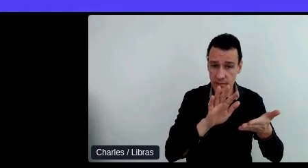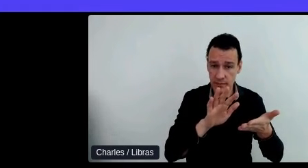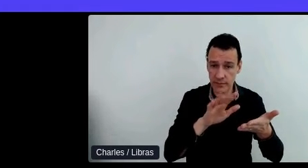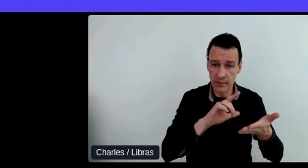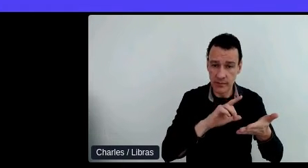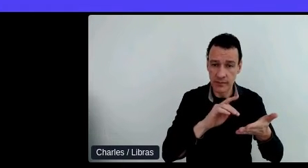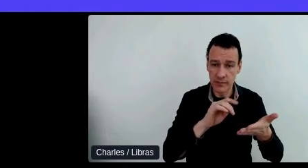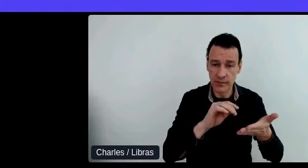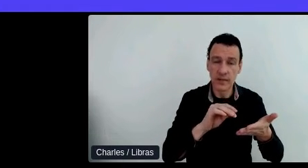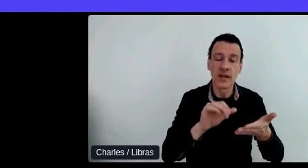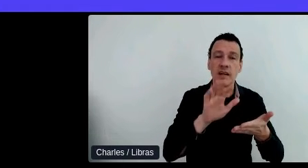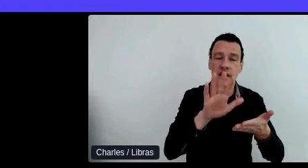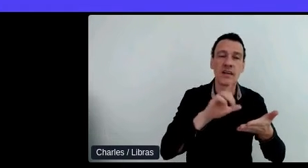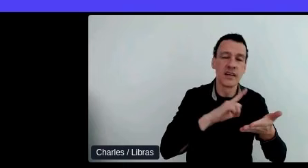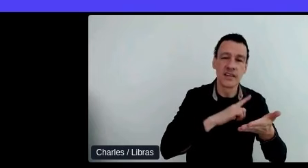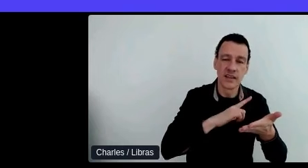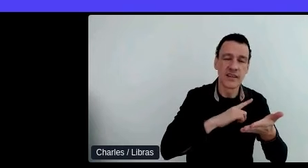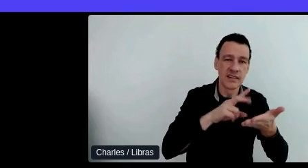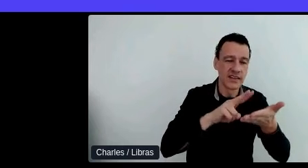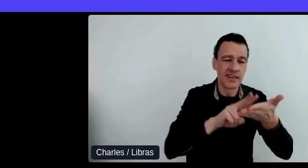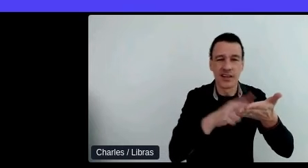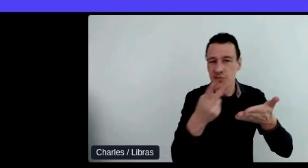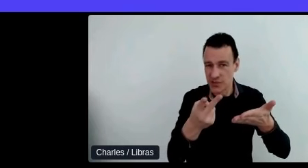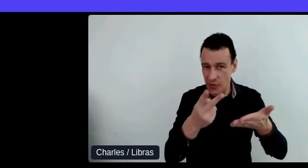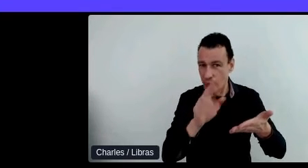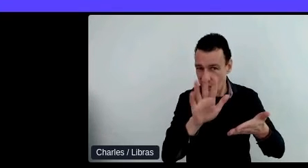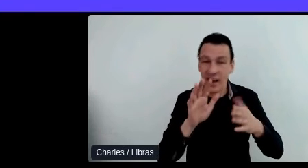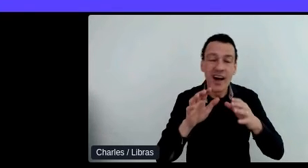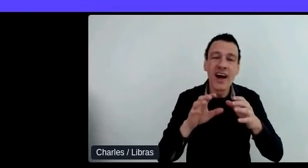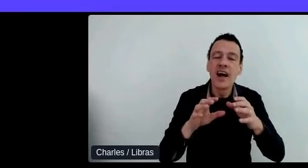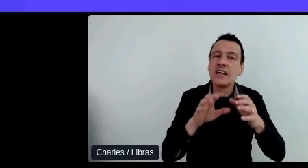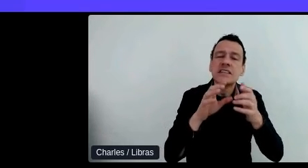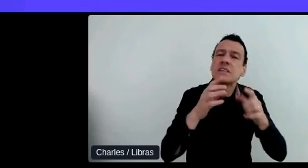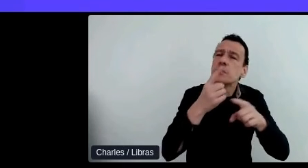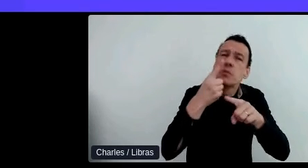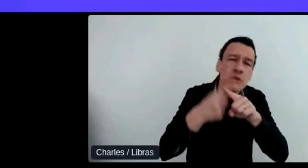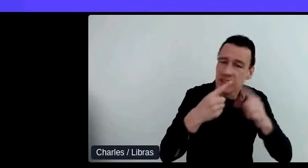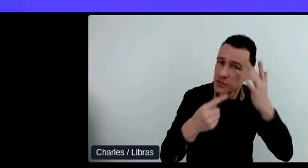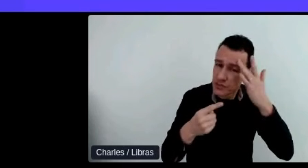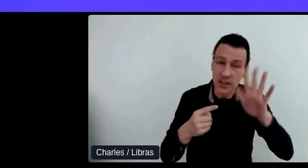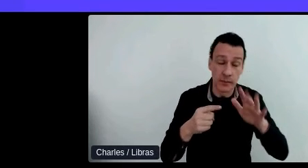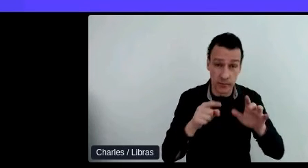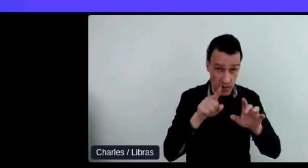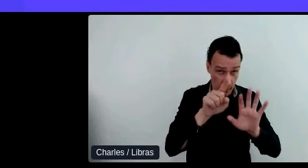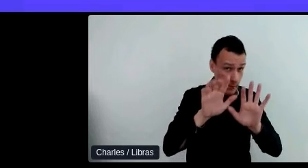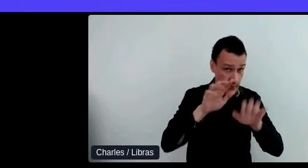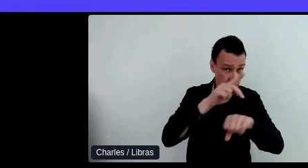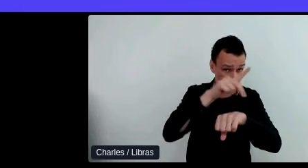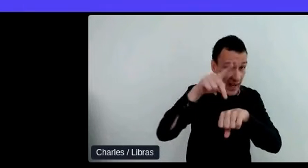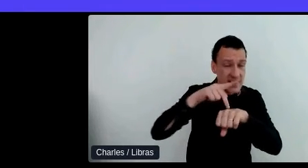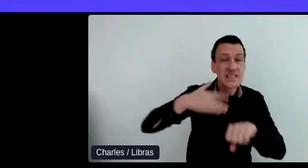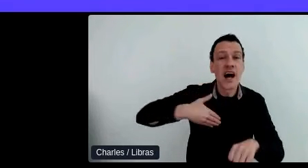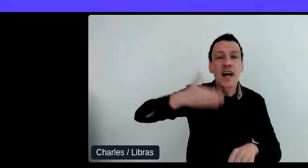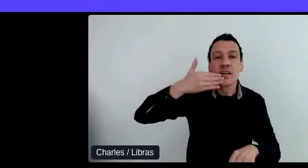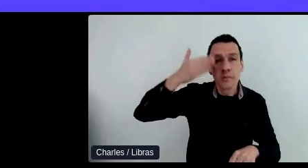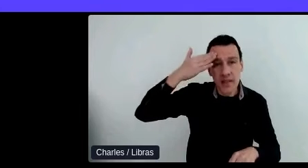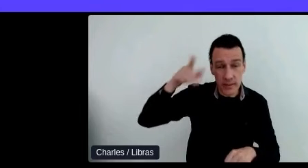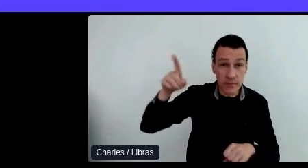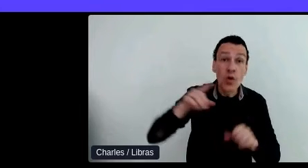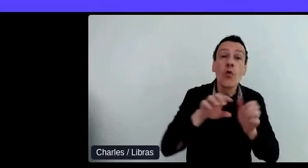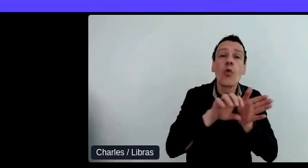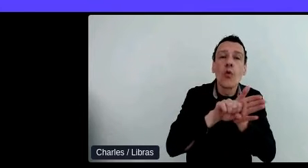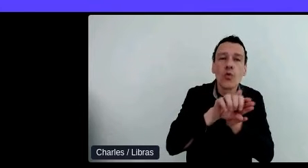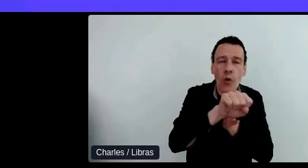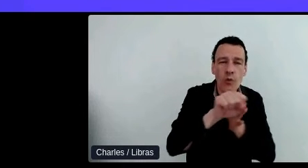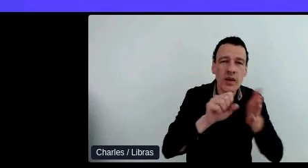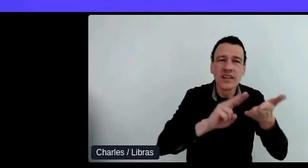é enfermeira. Ou seja, por alguma questão social dos países árabes,